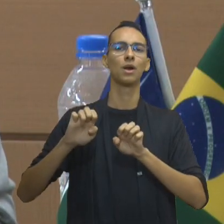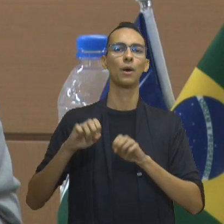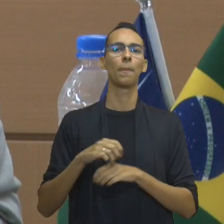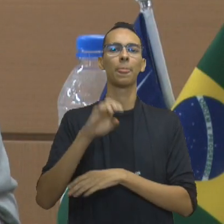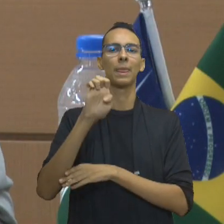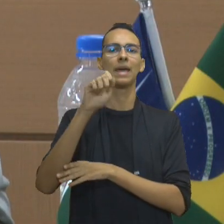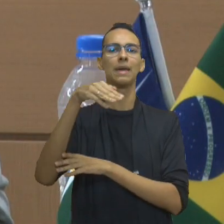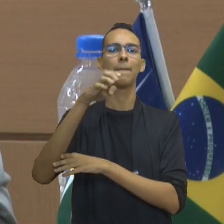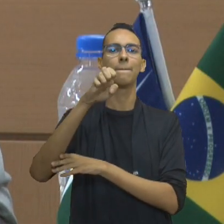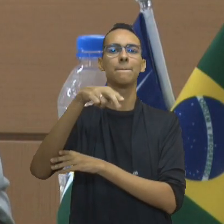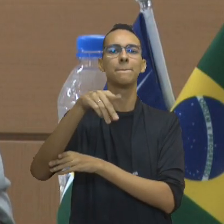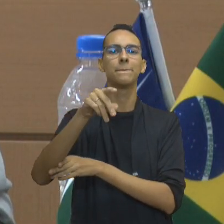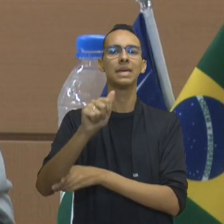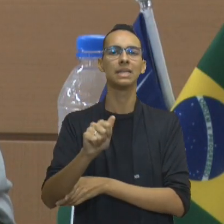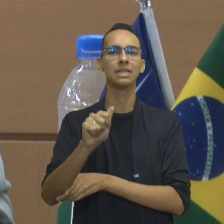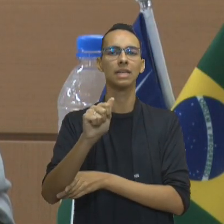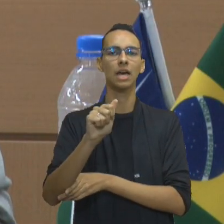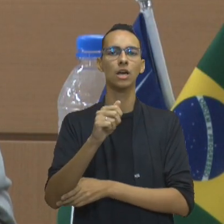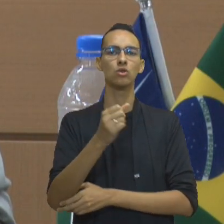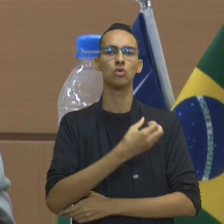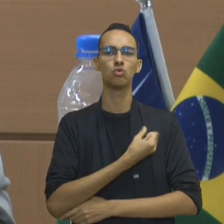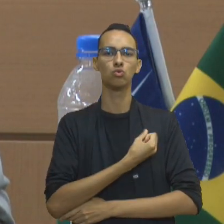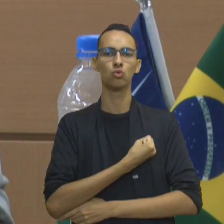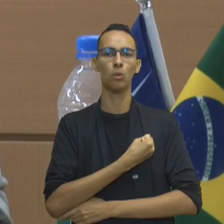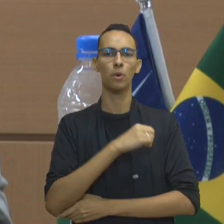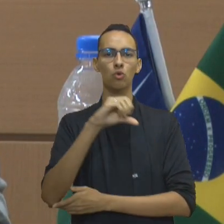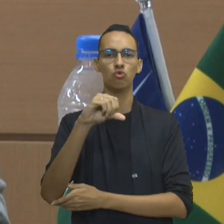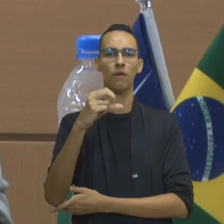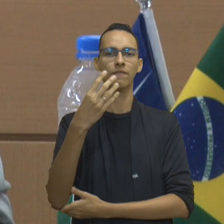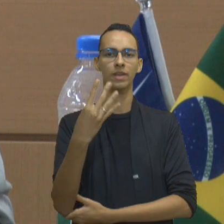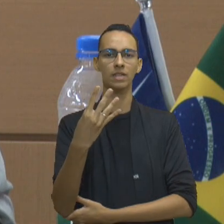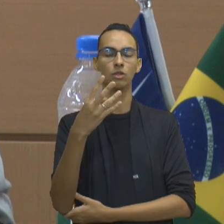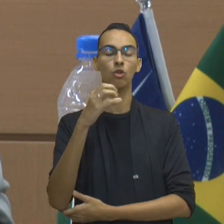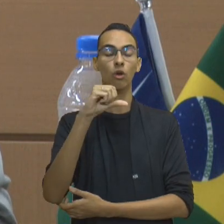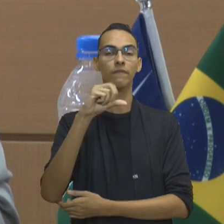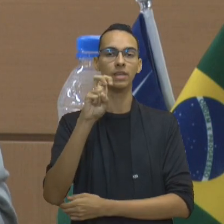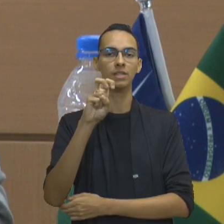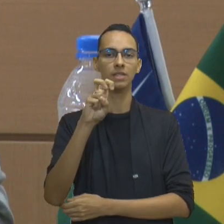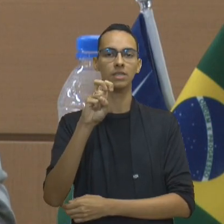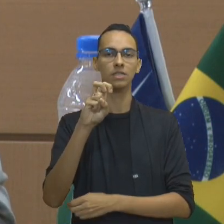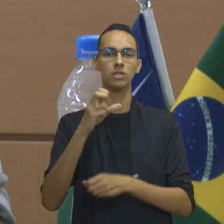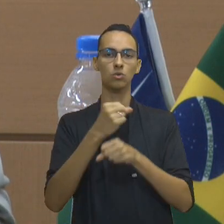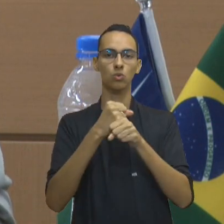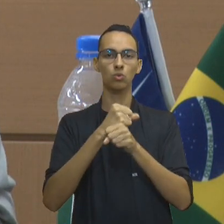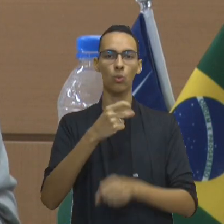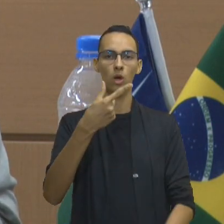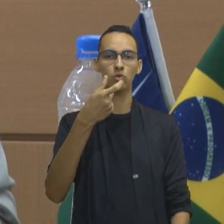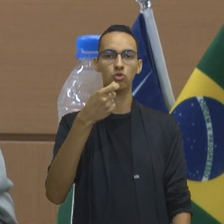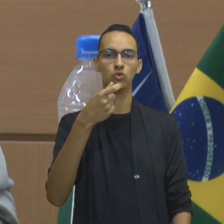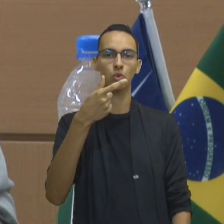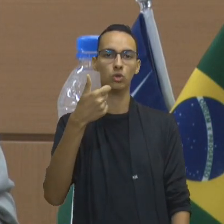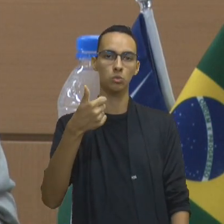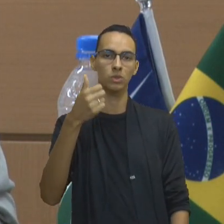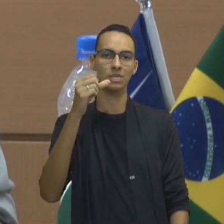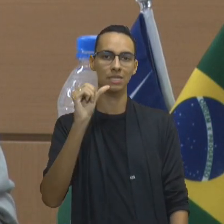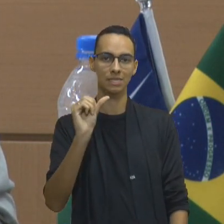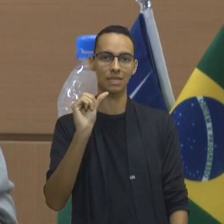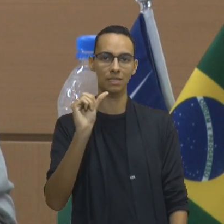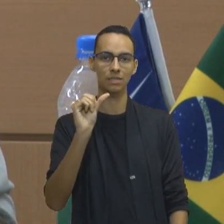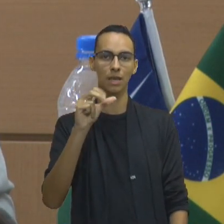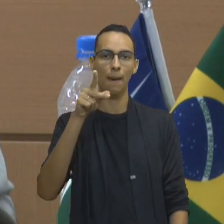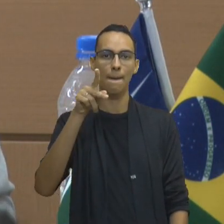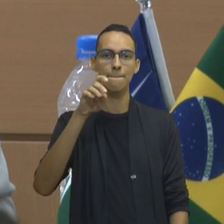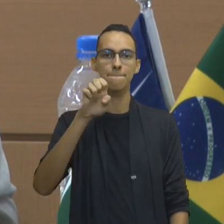Emenda Constitucional número 95 de 2016, mais conhecida como PEC do